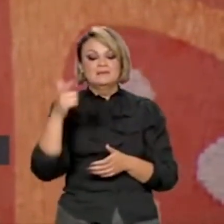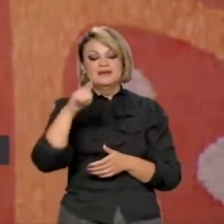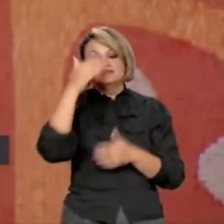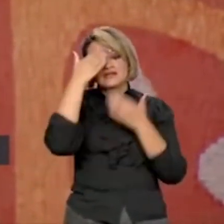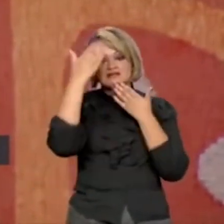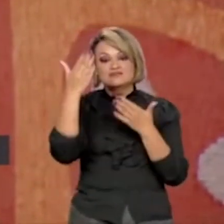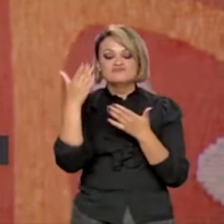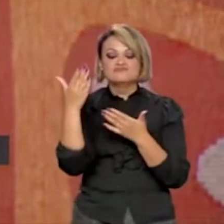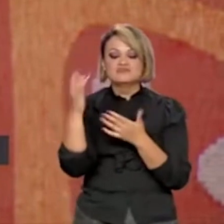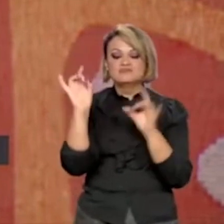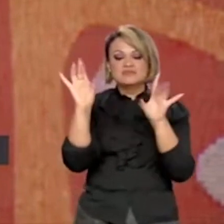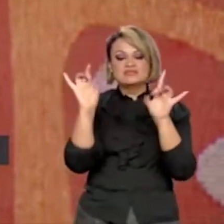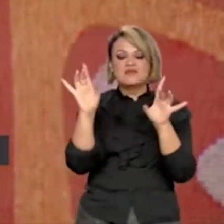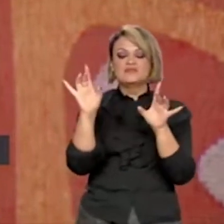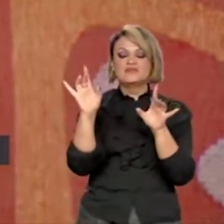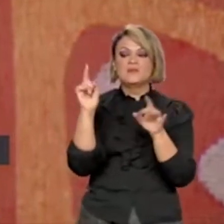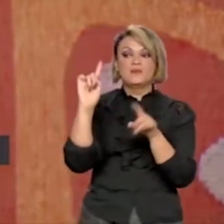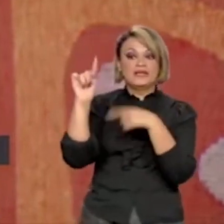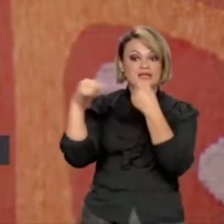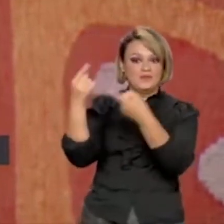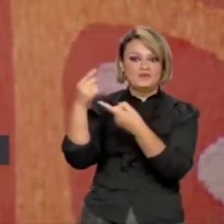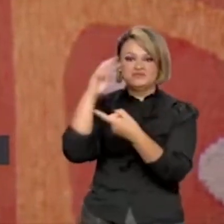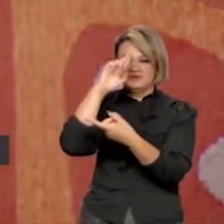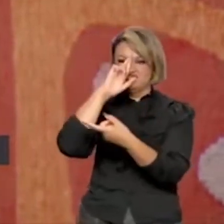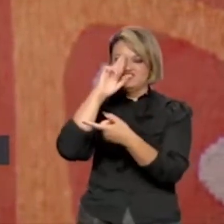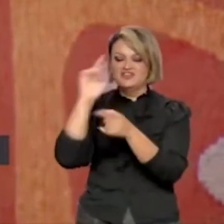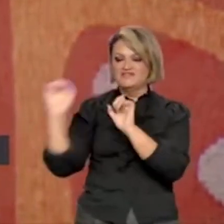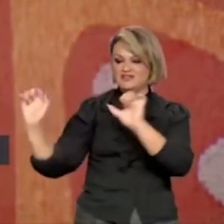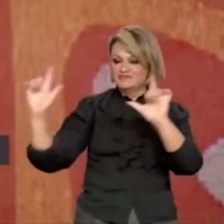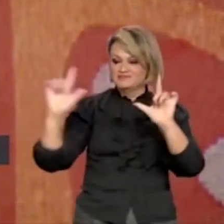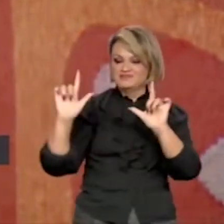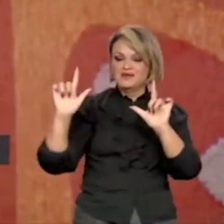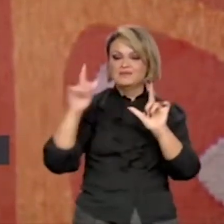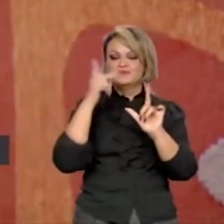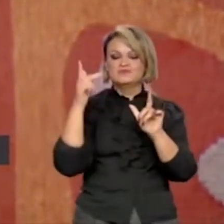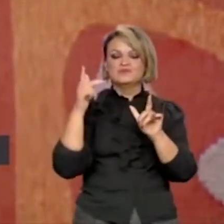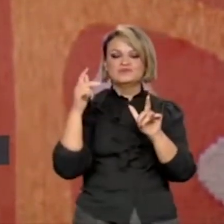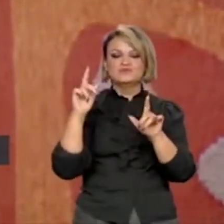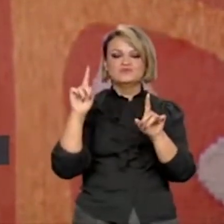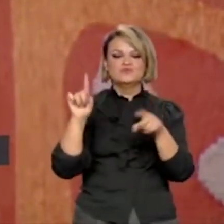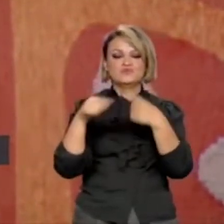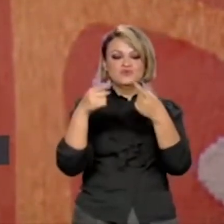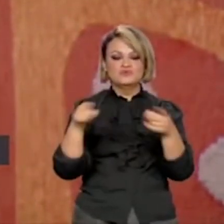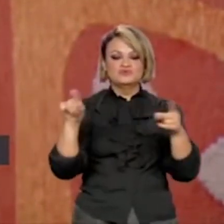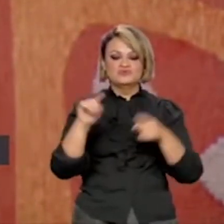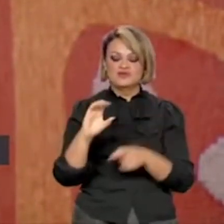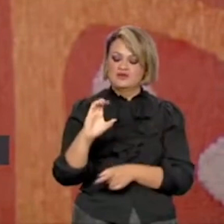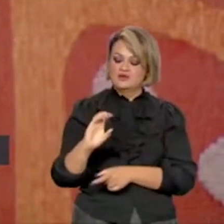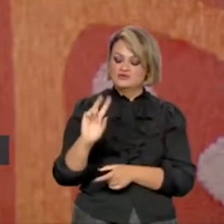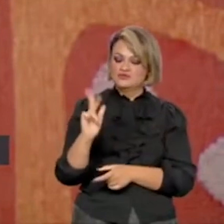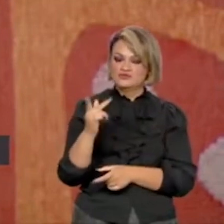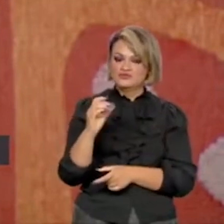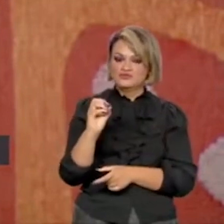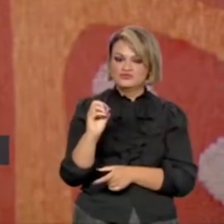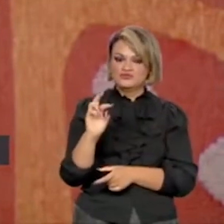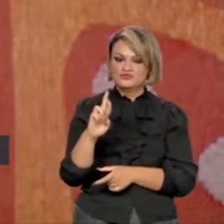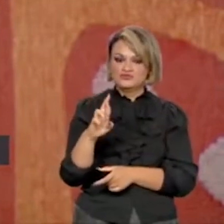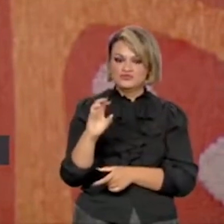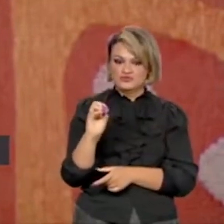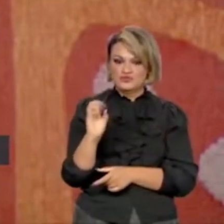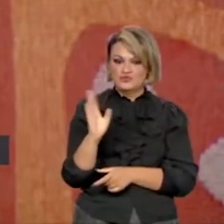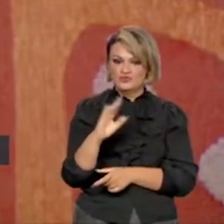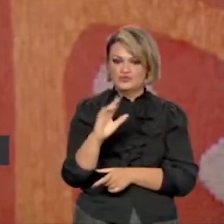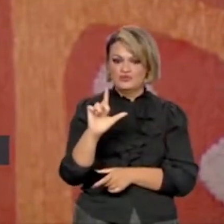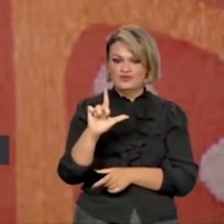já quero fazer aqui porque durante o almoço nós vamos ter apresentação do pessoal do Choro livre que é do Clube do Choro de Brasília que fizeram